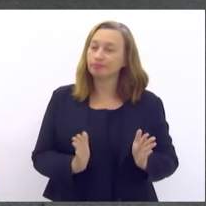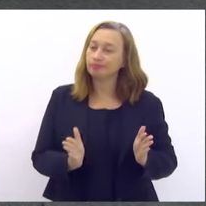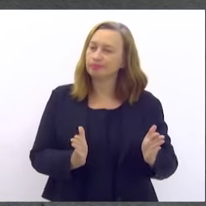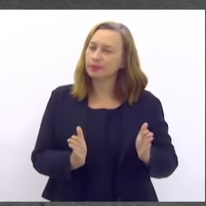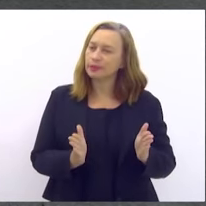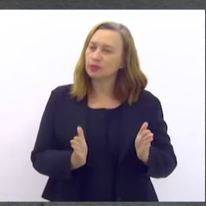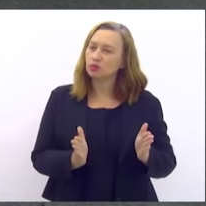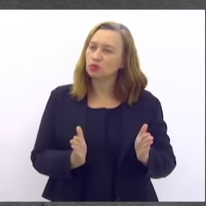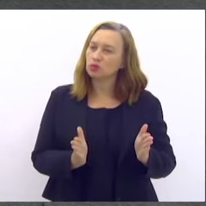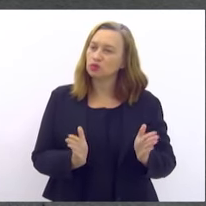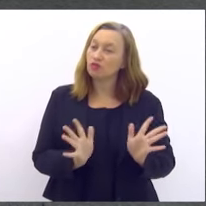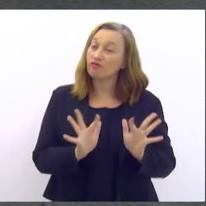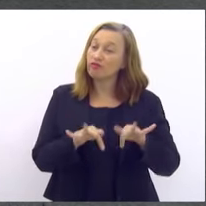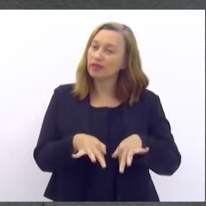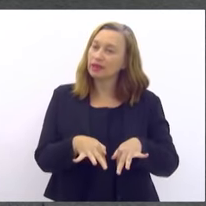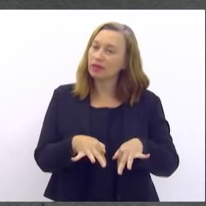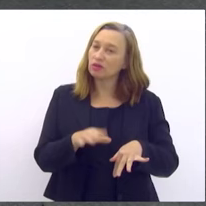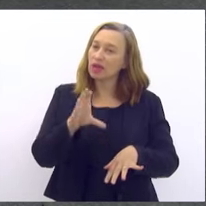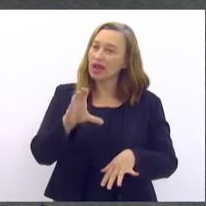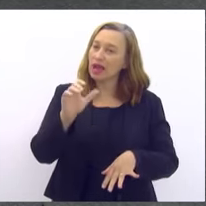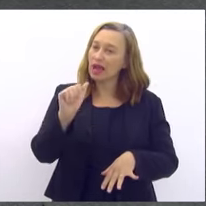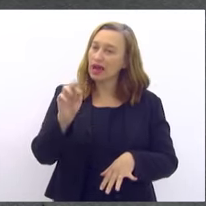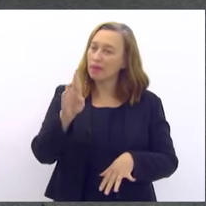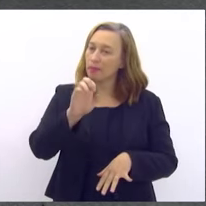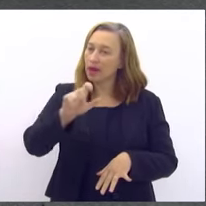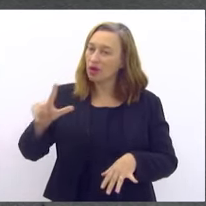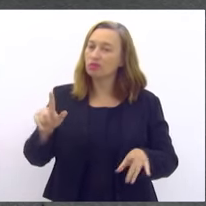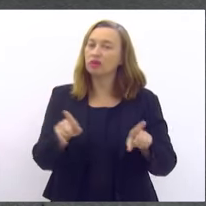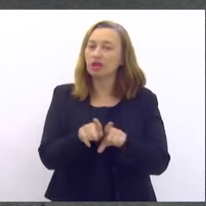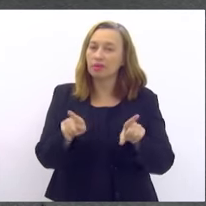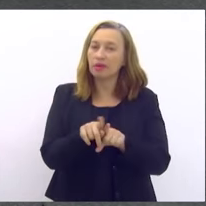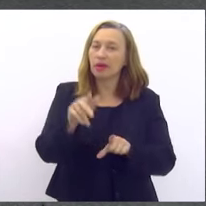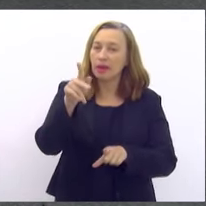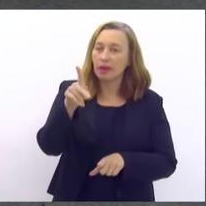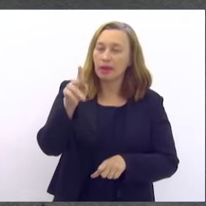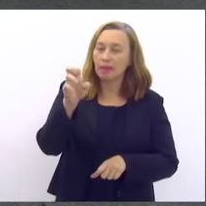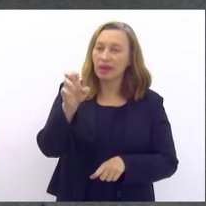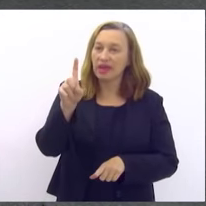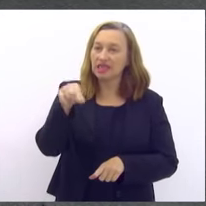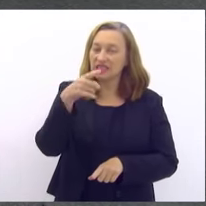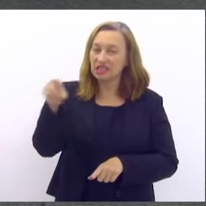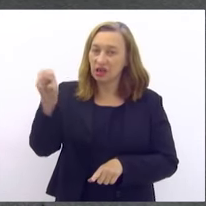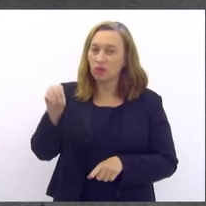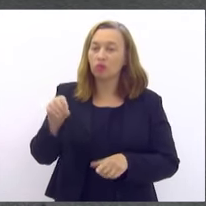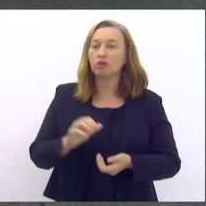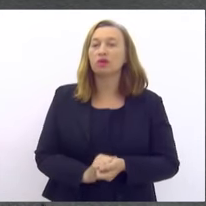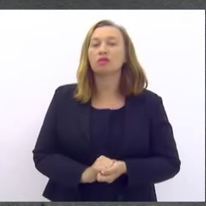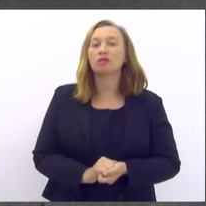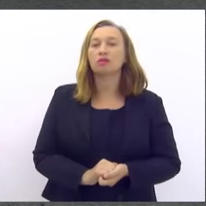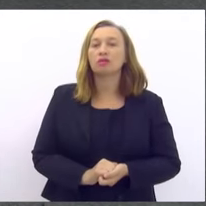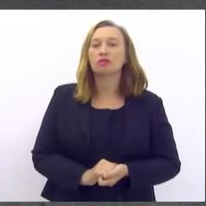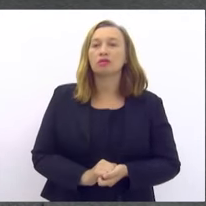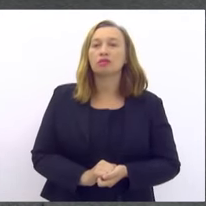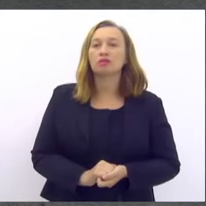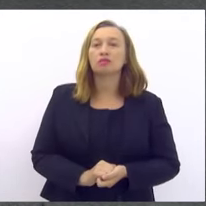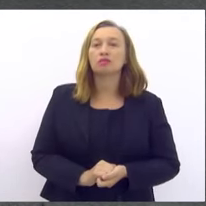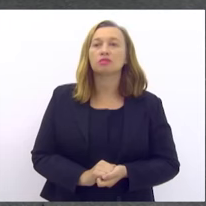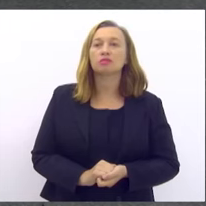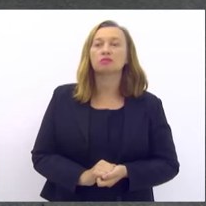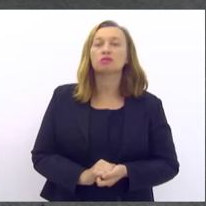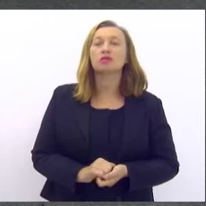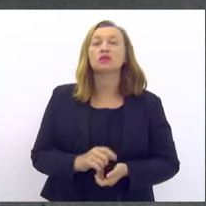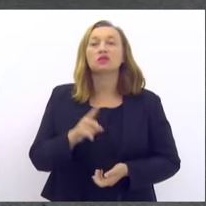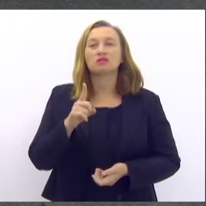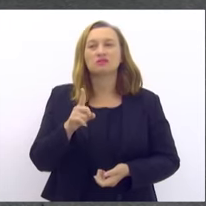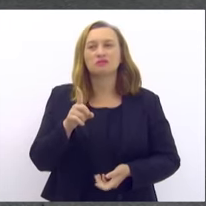desmilinguido final de Cabral e pesão não é verdade apesar da da das várias e